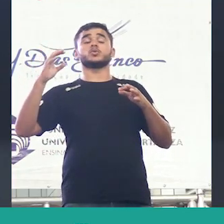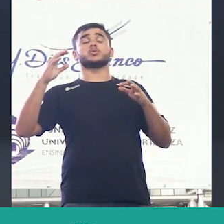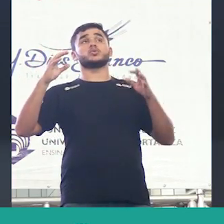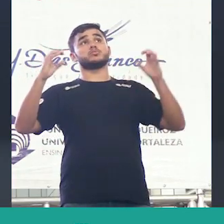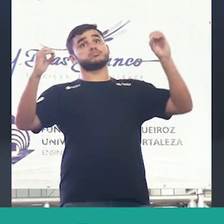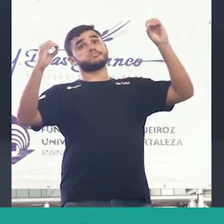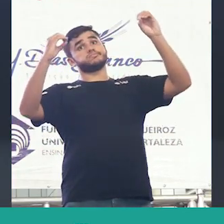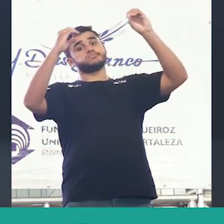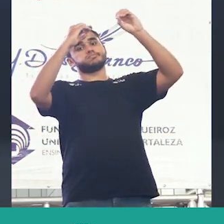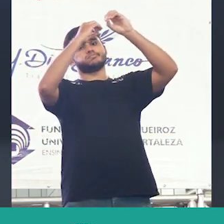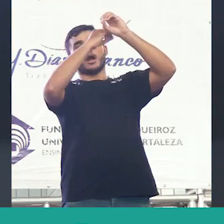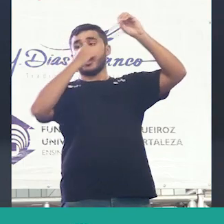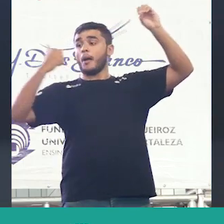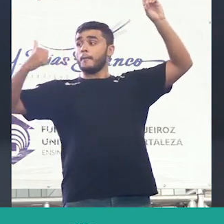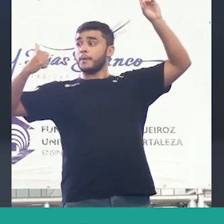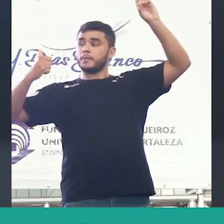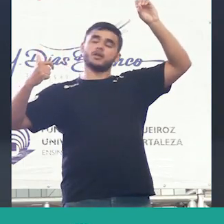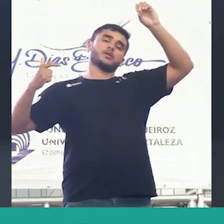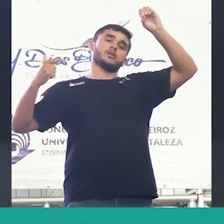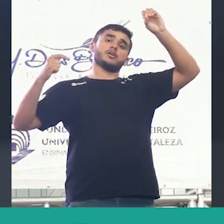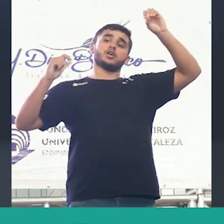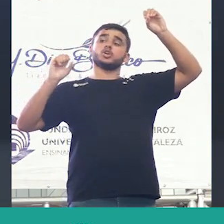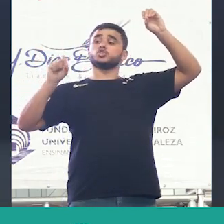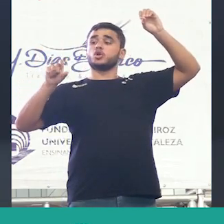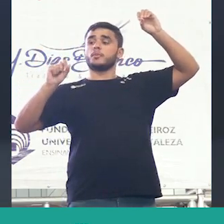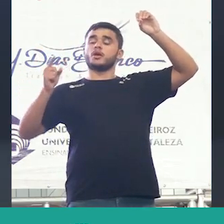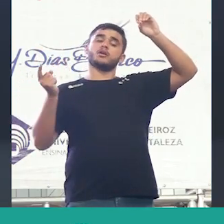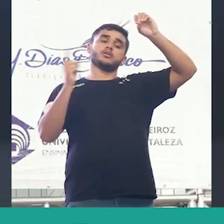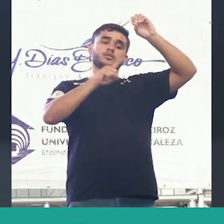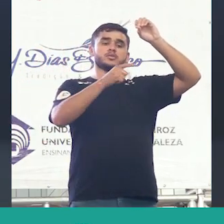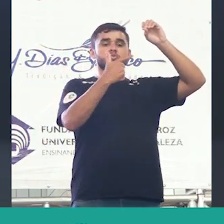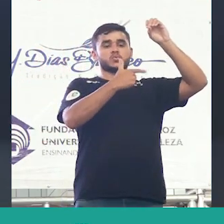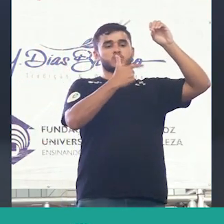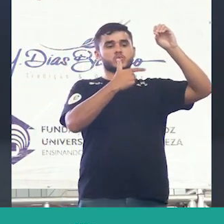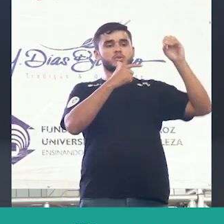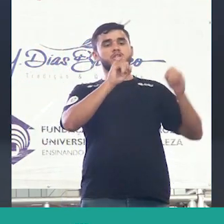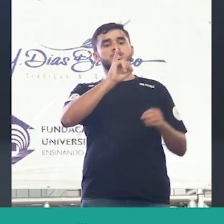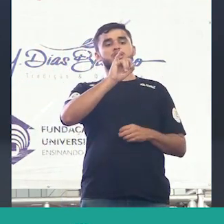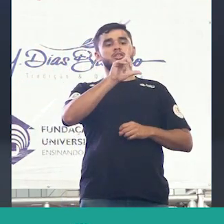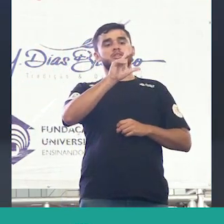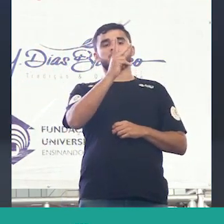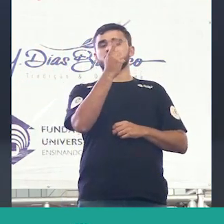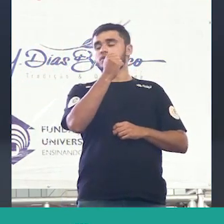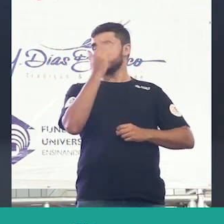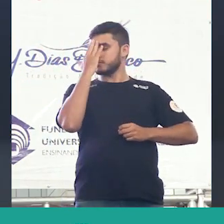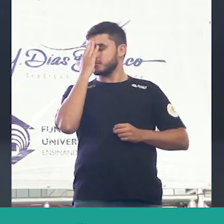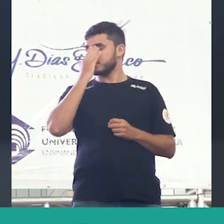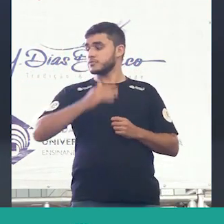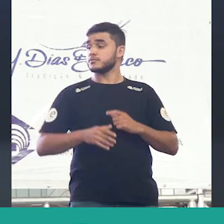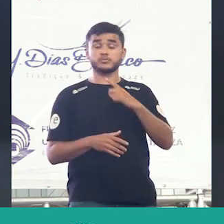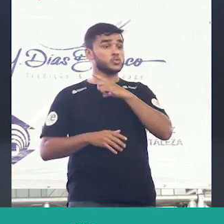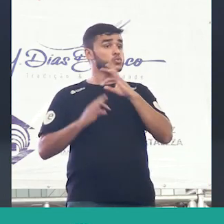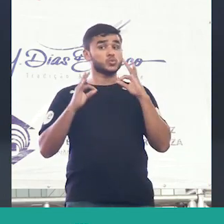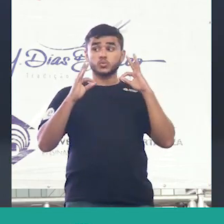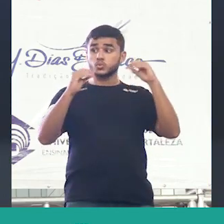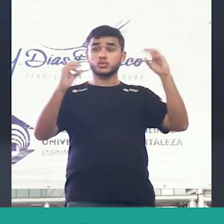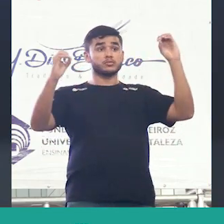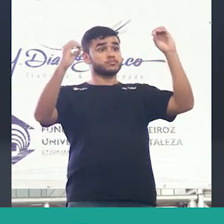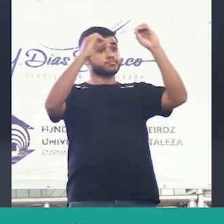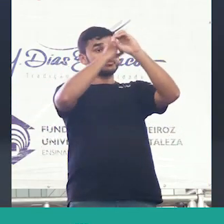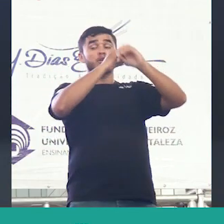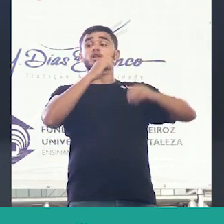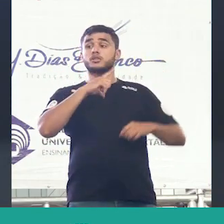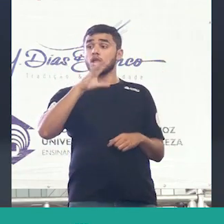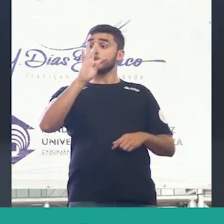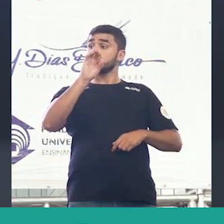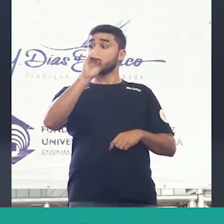desculpa, passa por Sobral para depois passar na ilha. Por isso que eu escrevi assim, ó, em todos os lugares cobertos pela sombra da lua, veio-se o